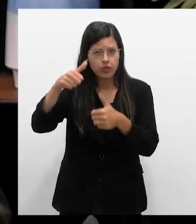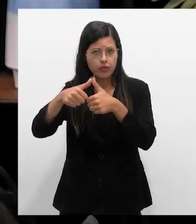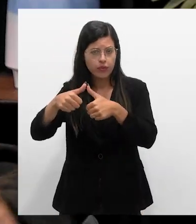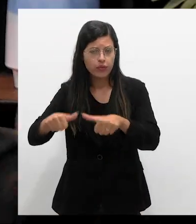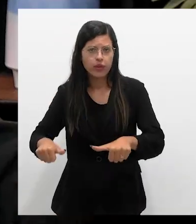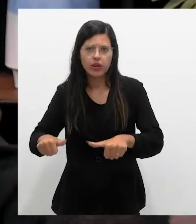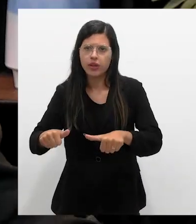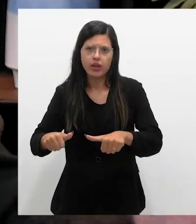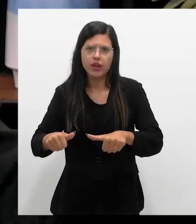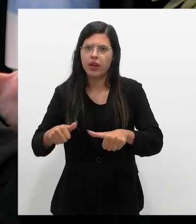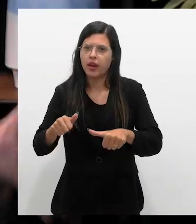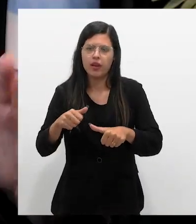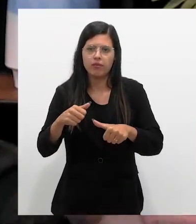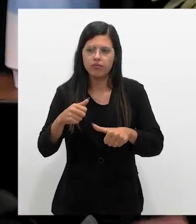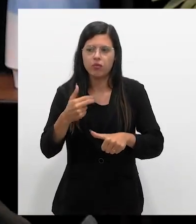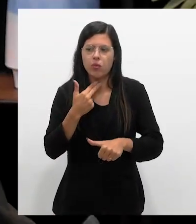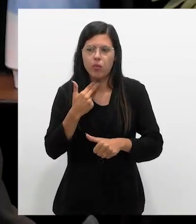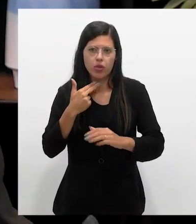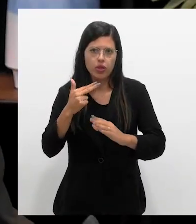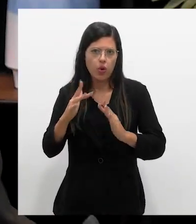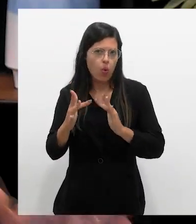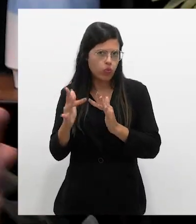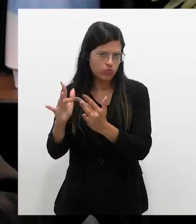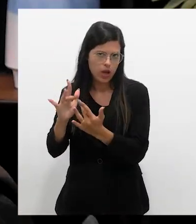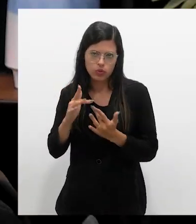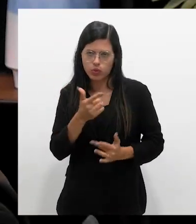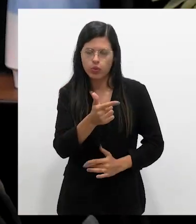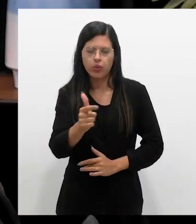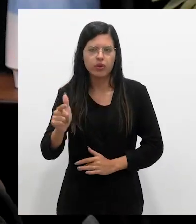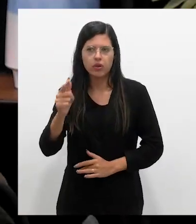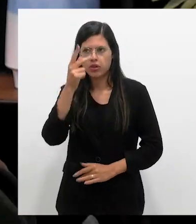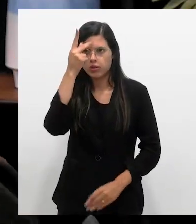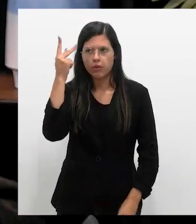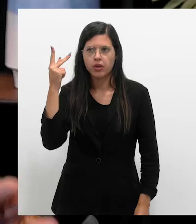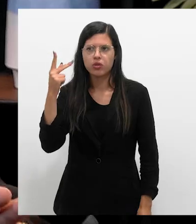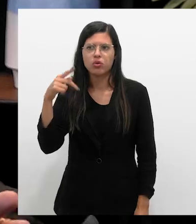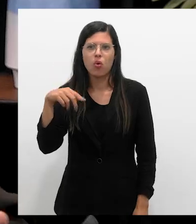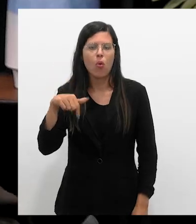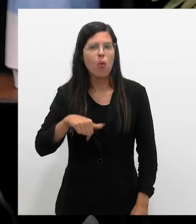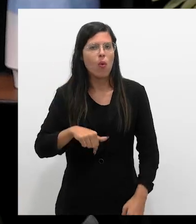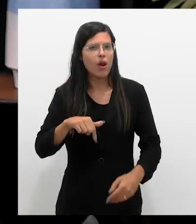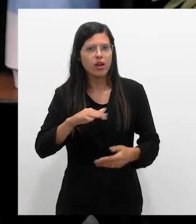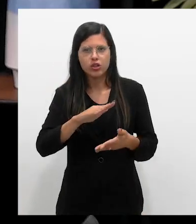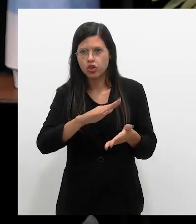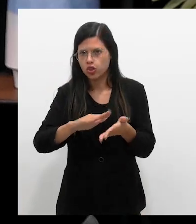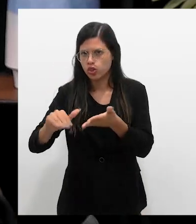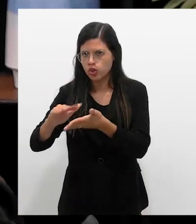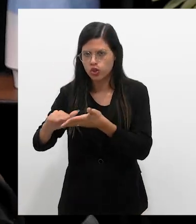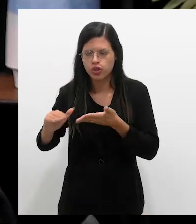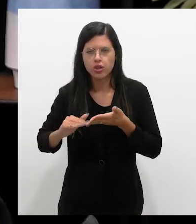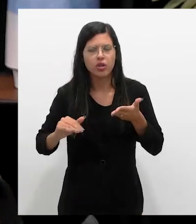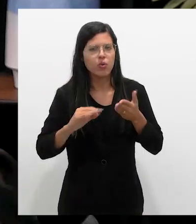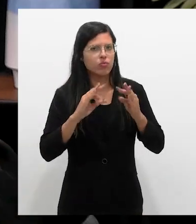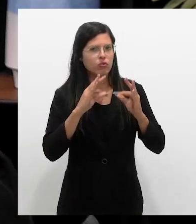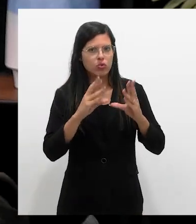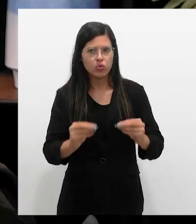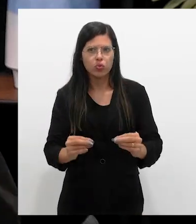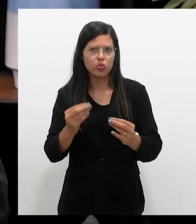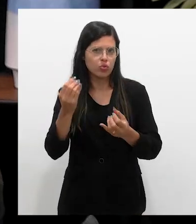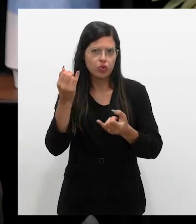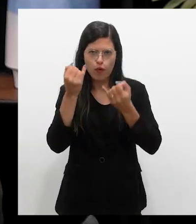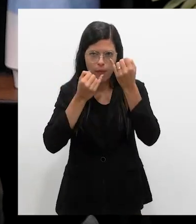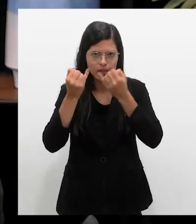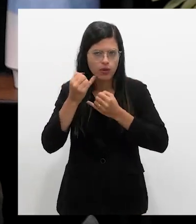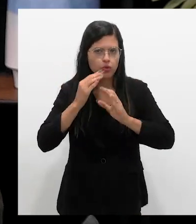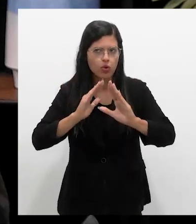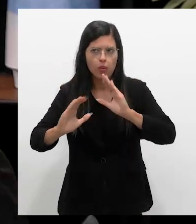que os cardeais ali fiquem incomunicáveis. Então foi feita uma varredura para uma equipe técnica, escuta, gravação, tudo isso,